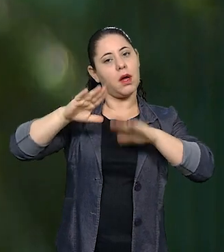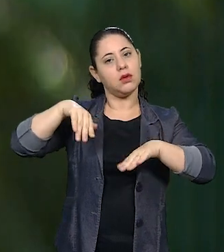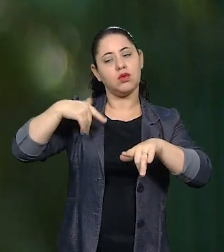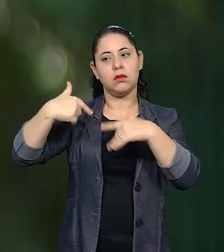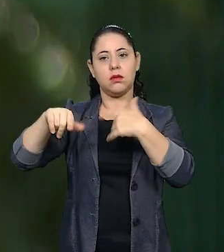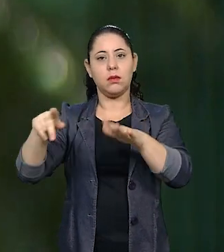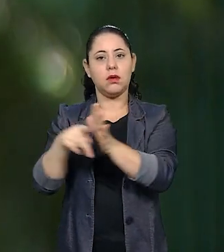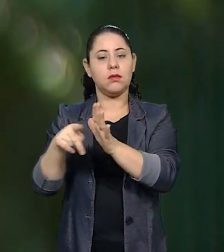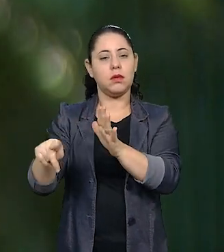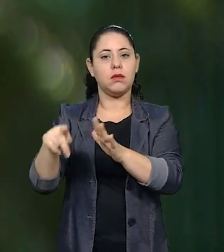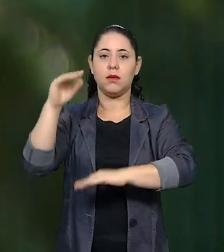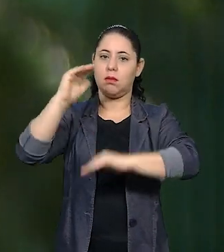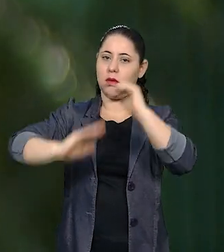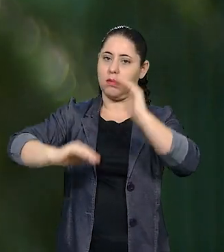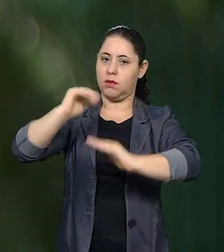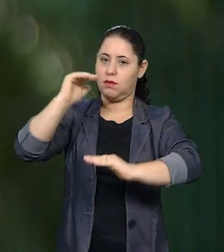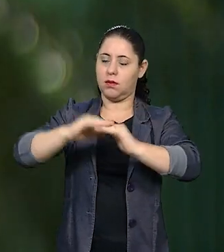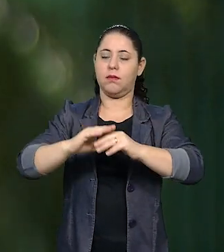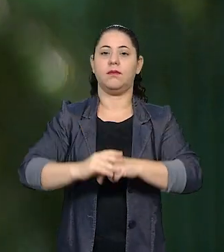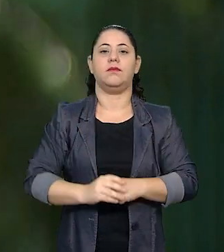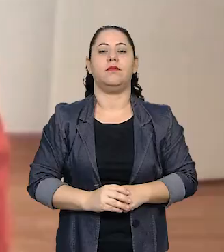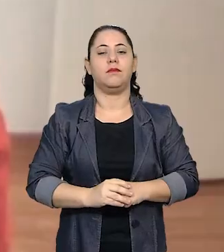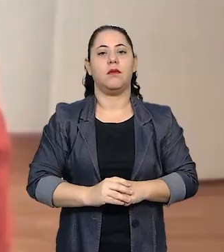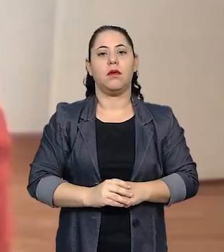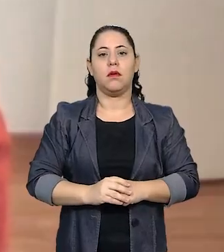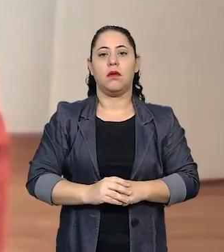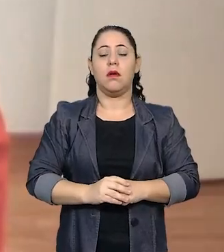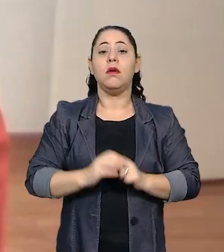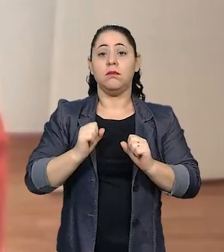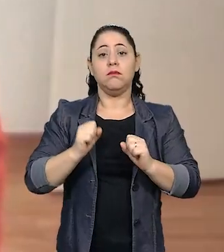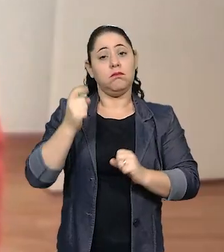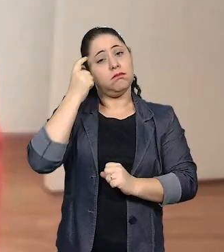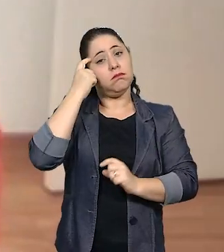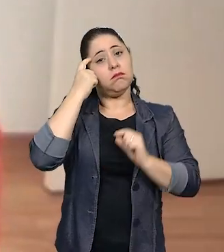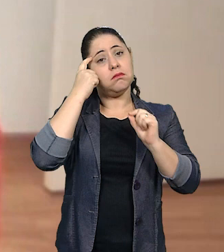conecta a essa questão, com os homens há uma regulamentação